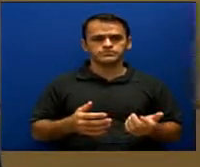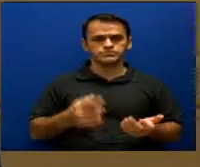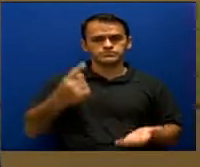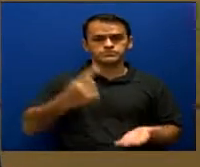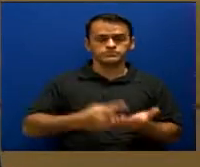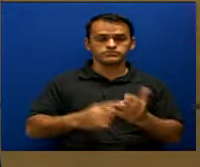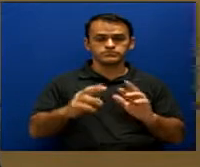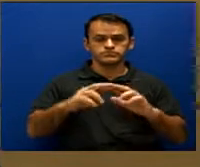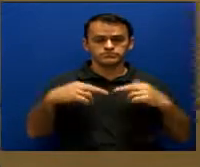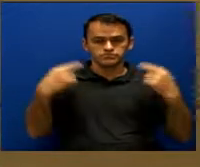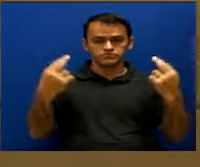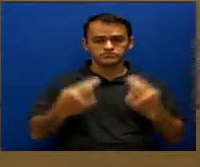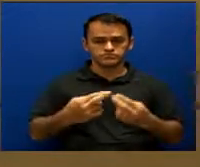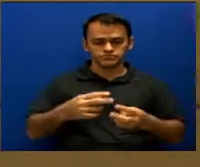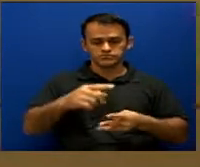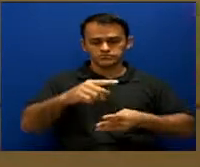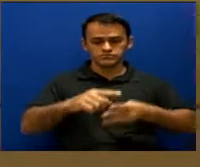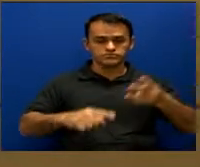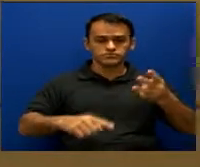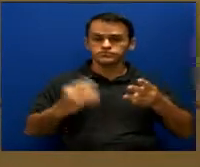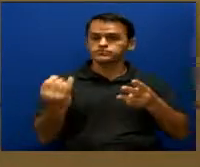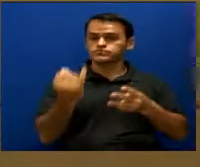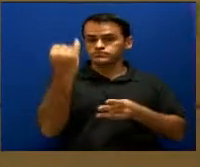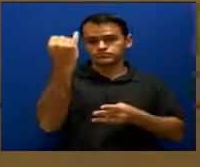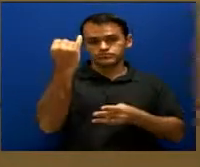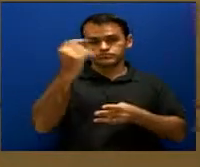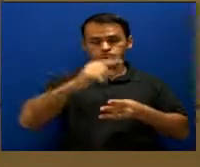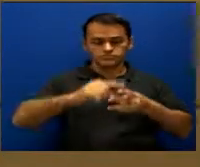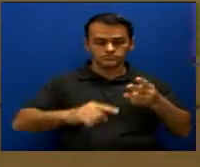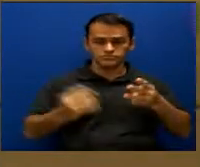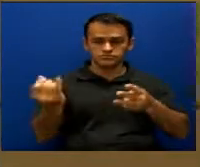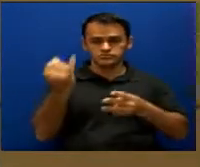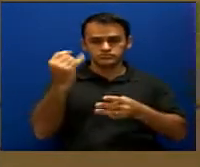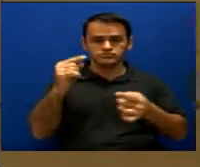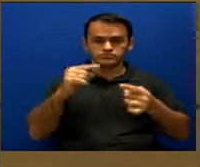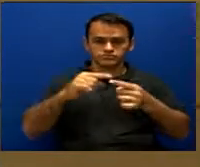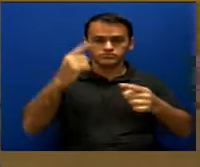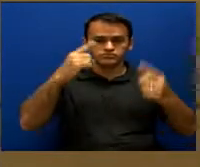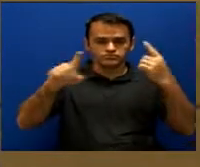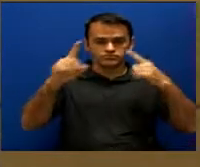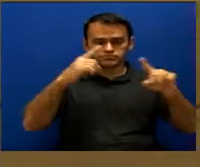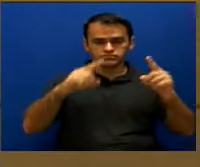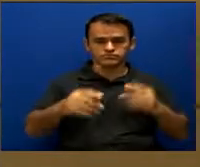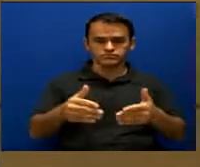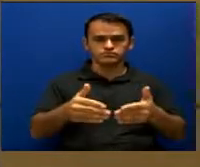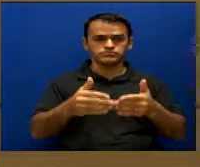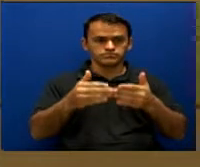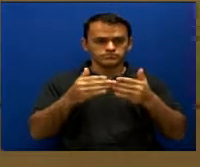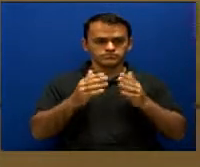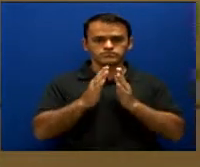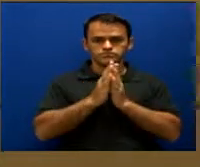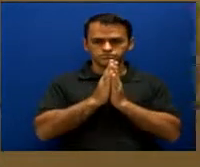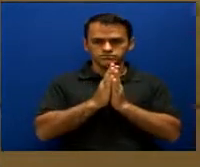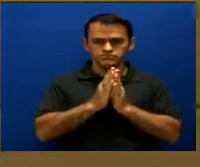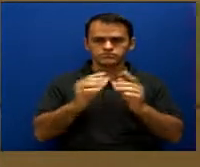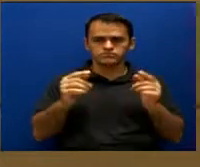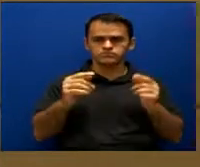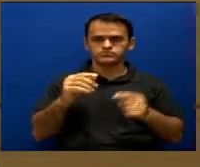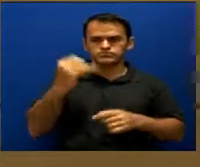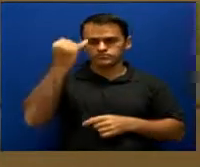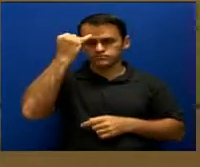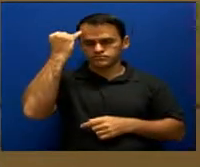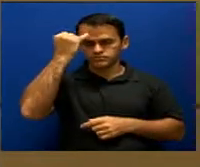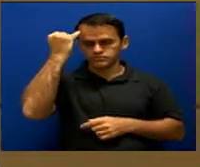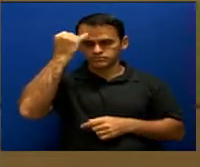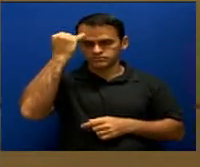reunião para discutir três pautas importantes para a nossa gestão. Após o café, eu preciso que aqueles que fazem parte da mesa, vereador Irineu